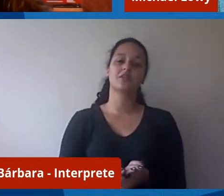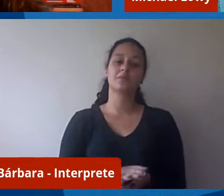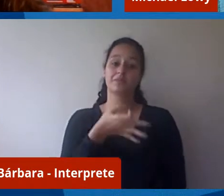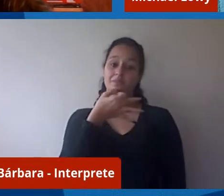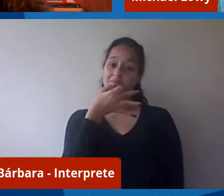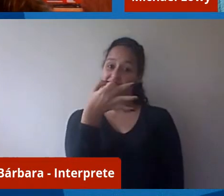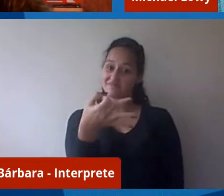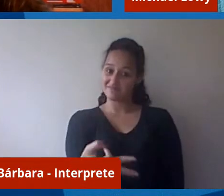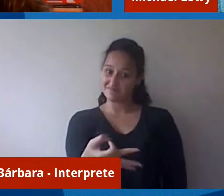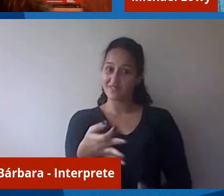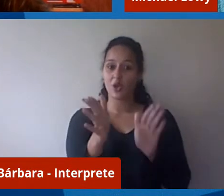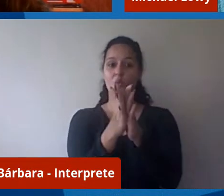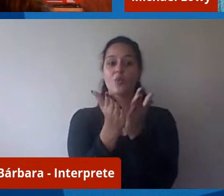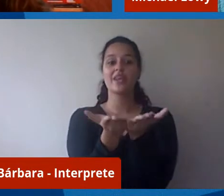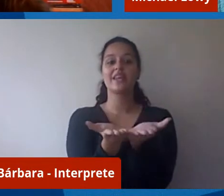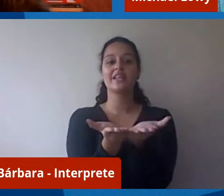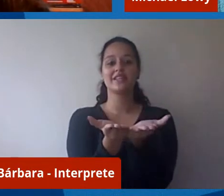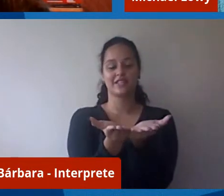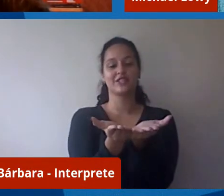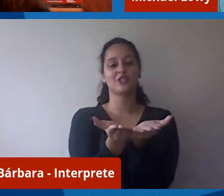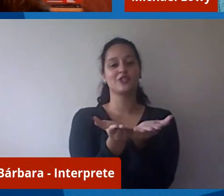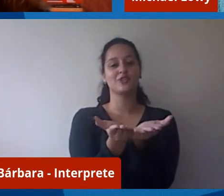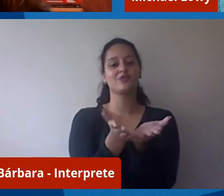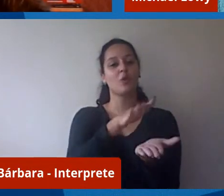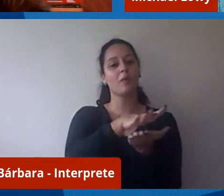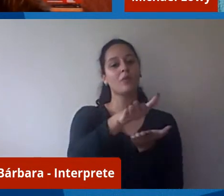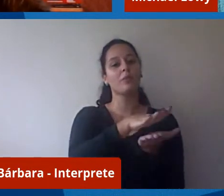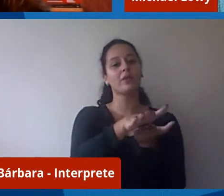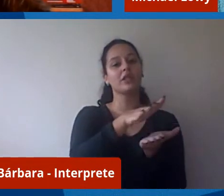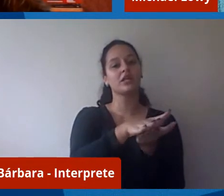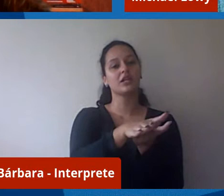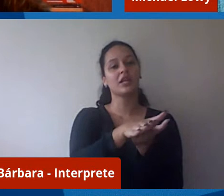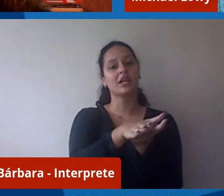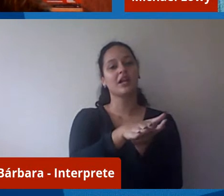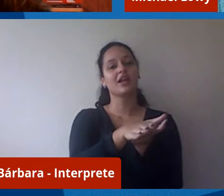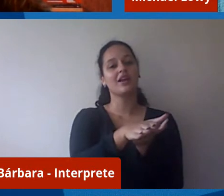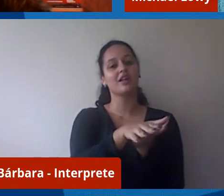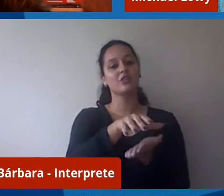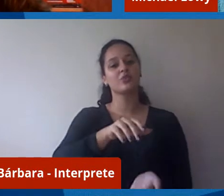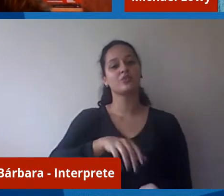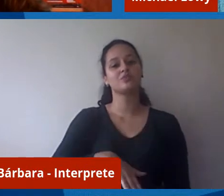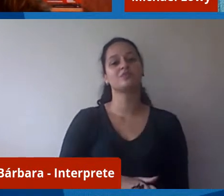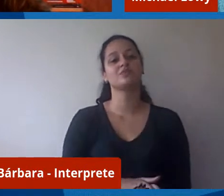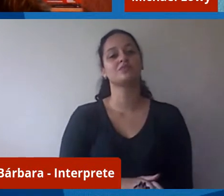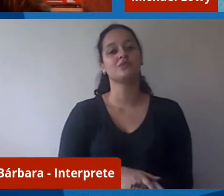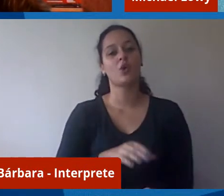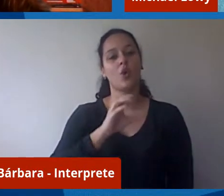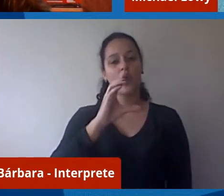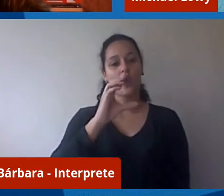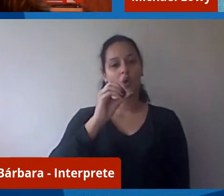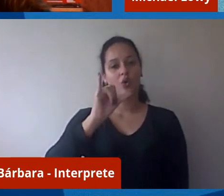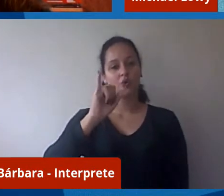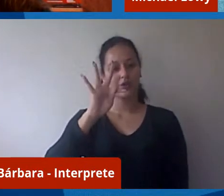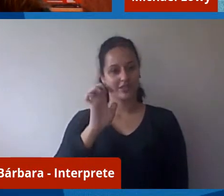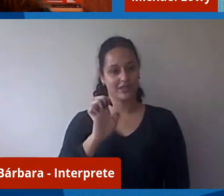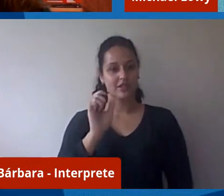livro da editora Boitempo, publicado pela editora Boitempo, que se chama As Utopias de Michel